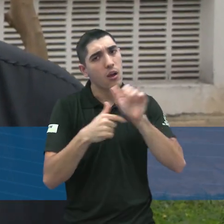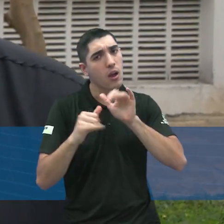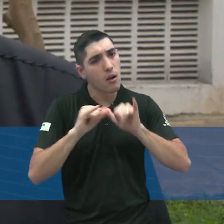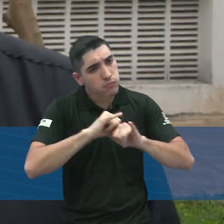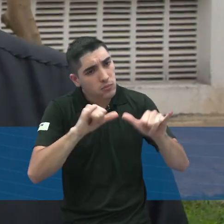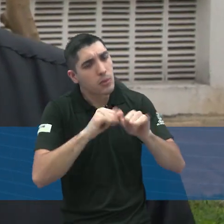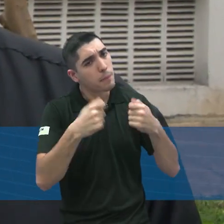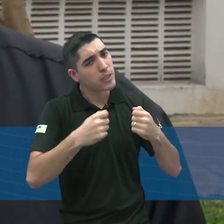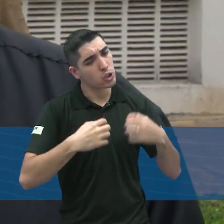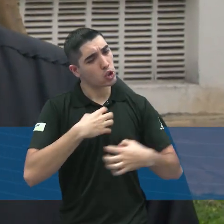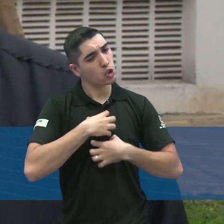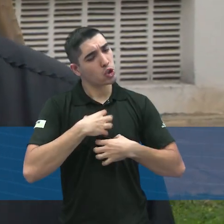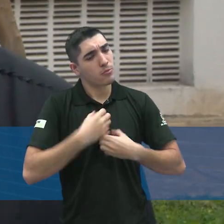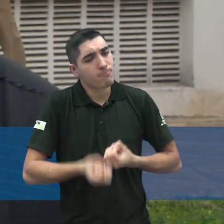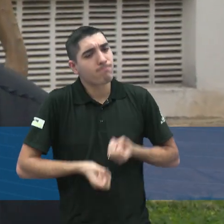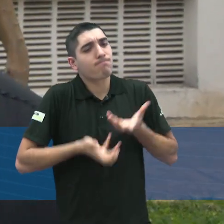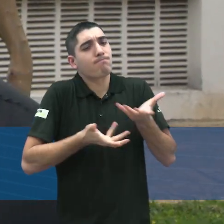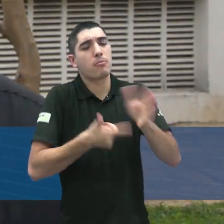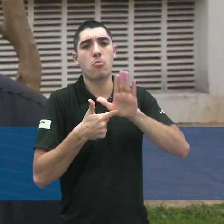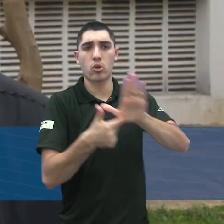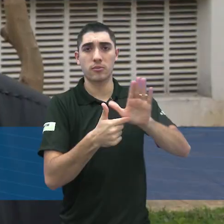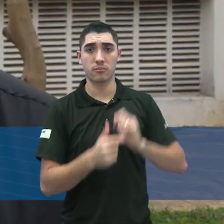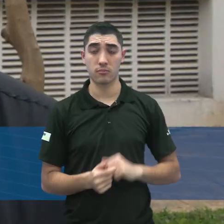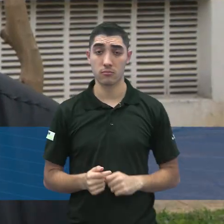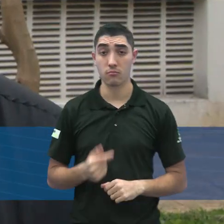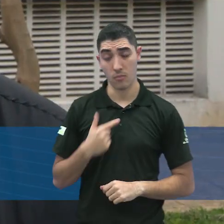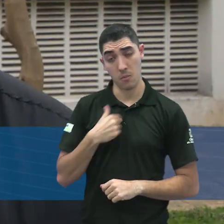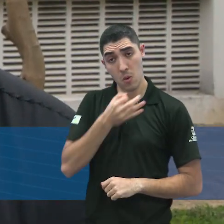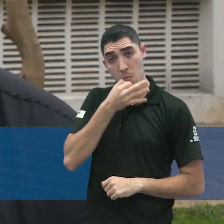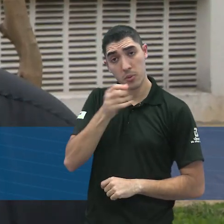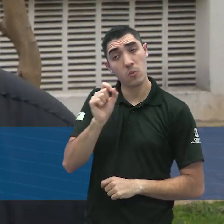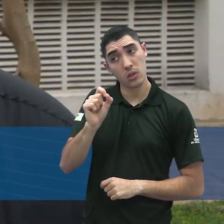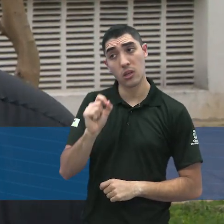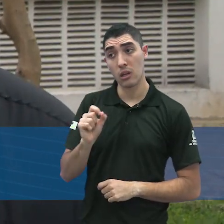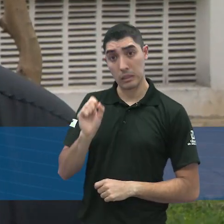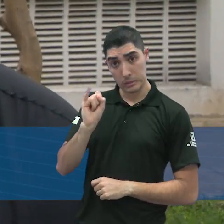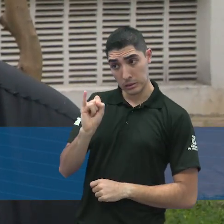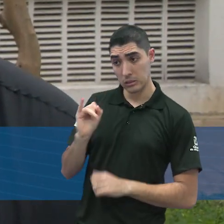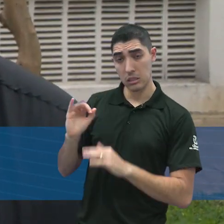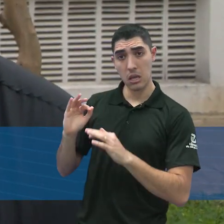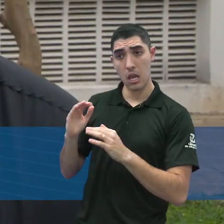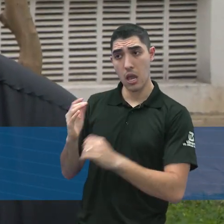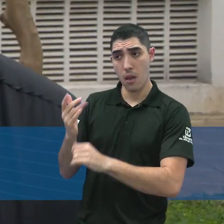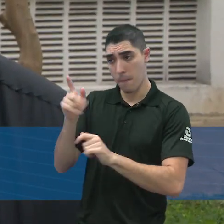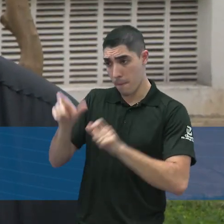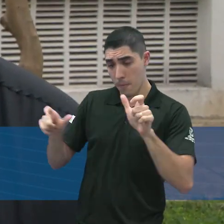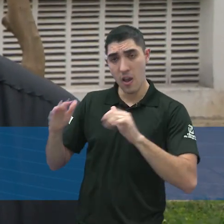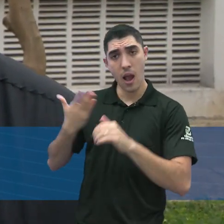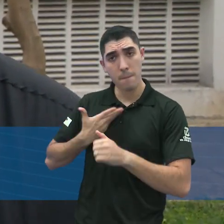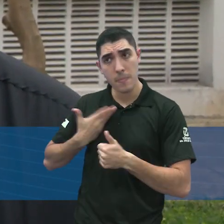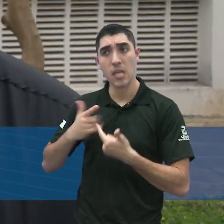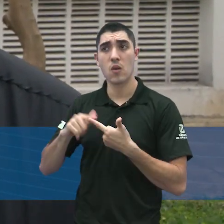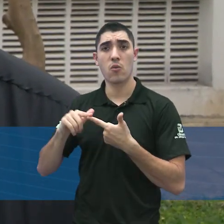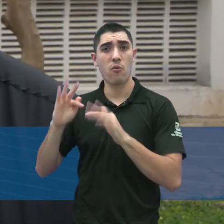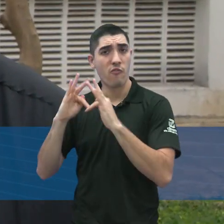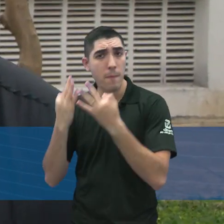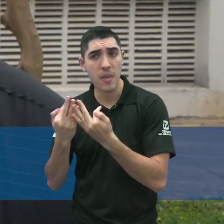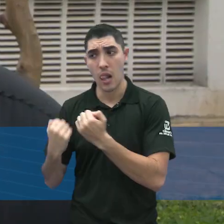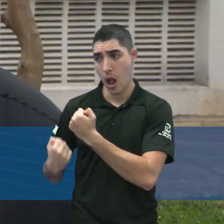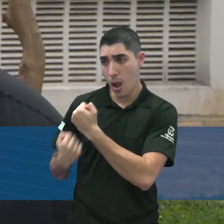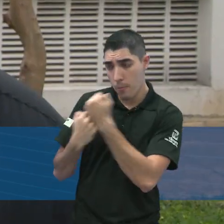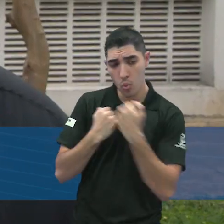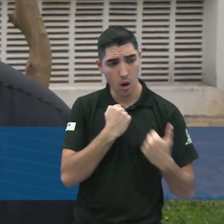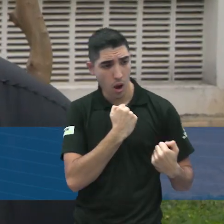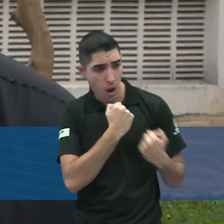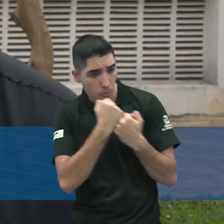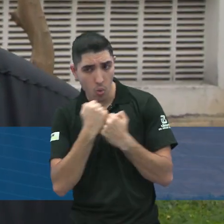para fora, os sentimentos para fora? Eu acredito que todo apoio emocional é bem-vindo, principalmente dos parentes, dos amigos. E por mais que